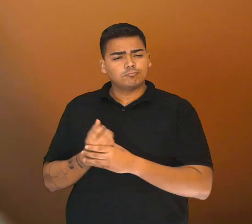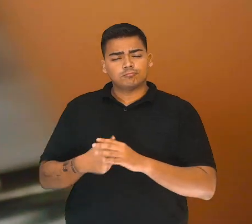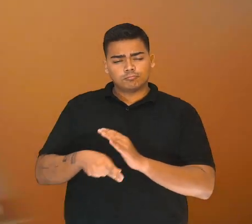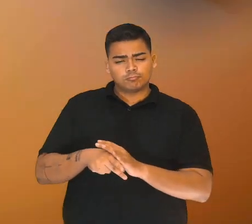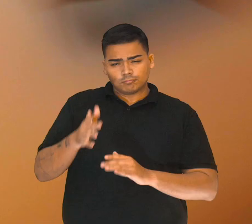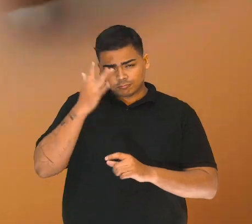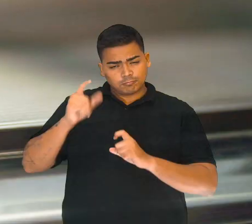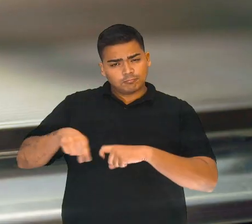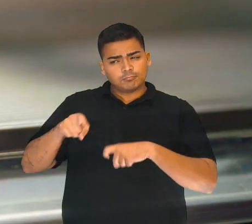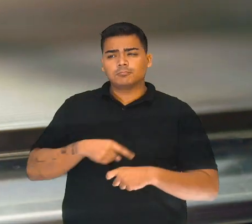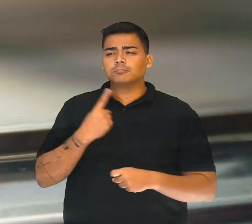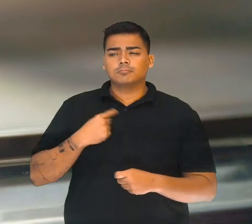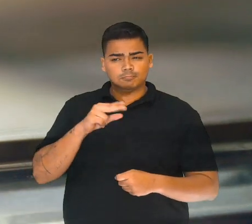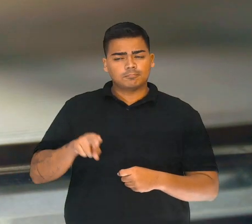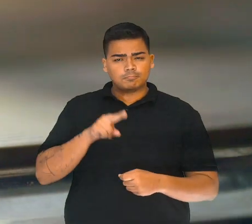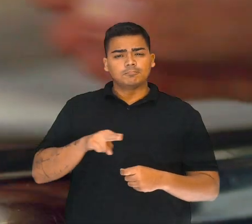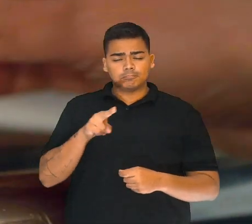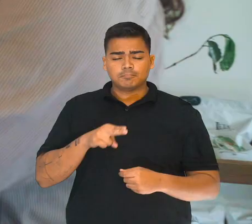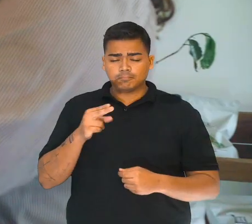faz isso com a exportação.